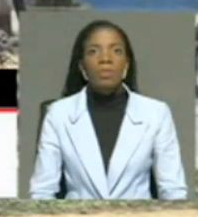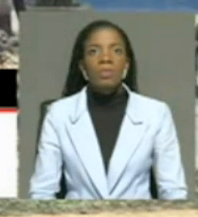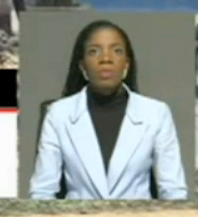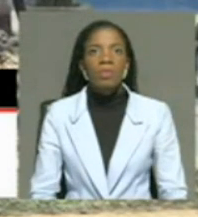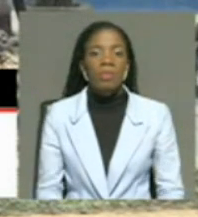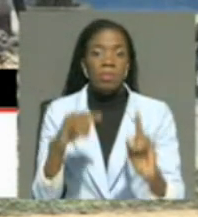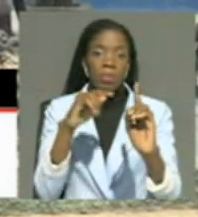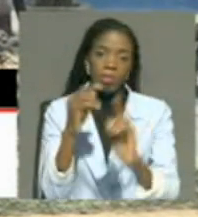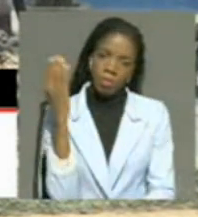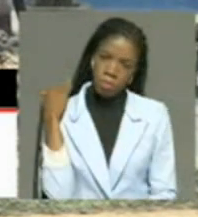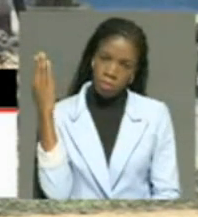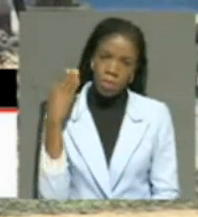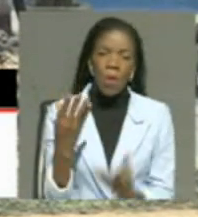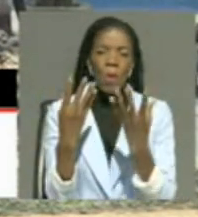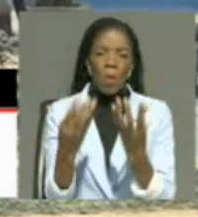Participei